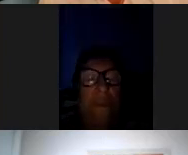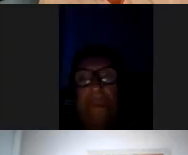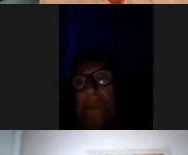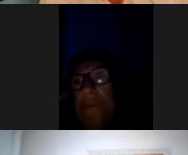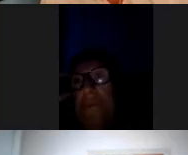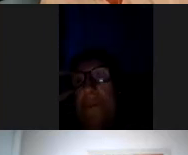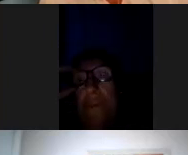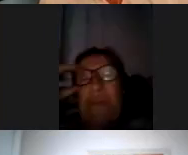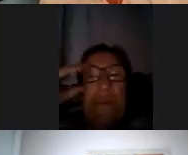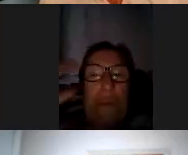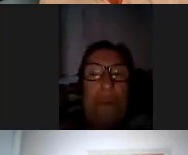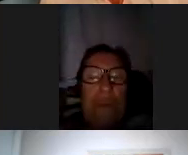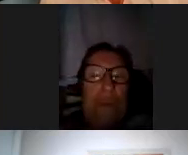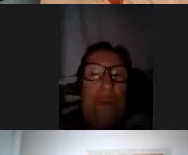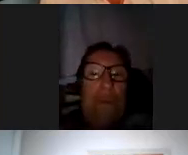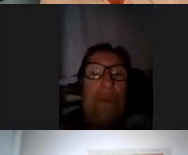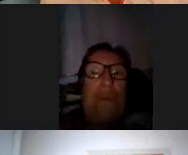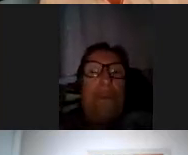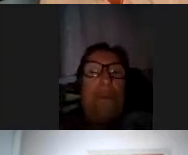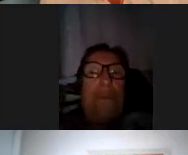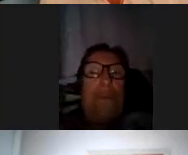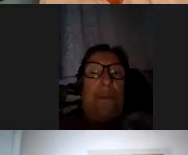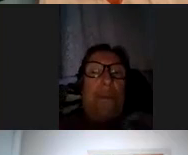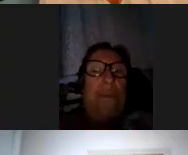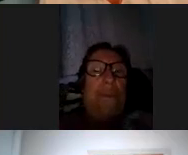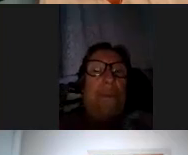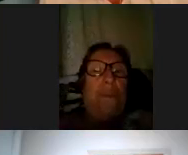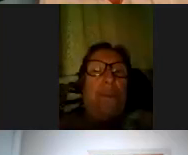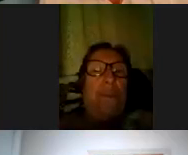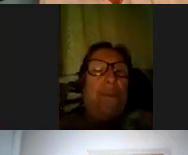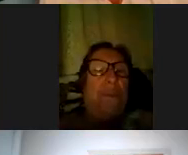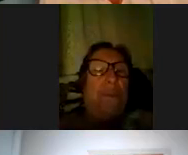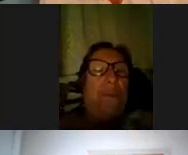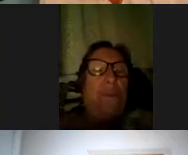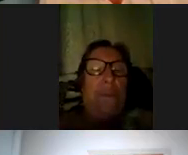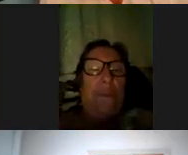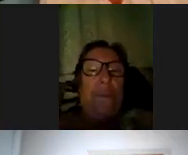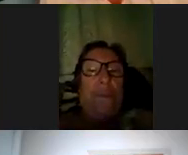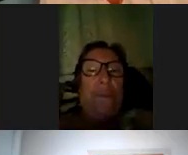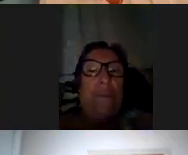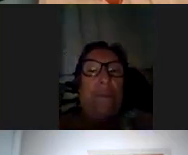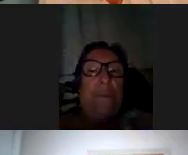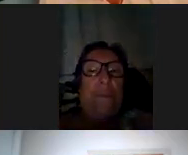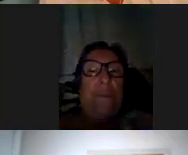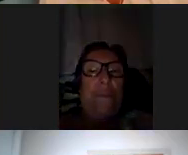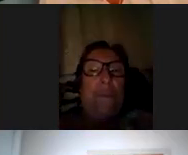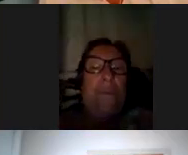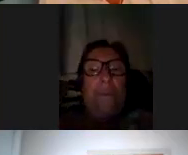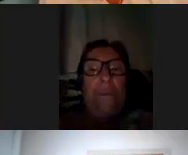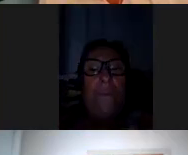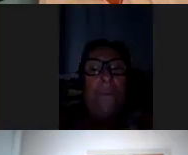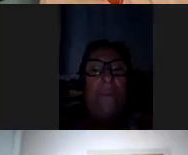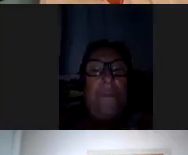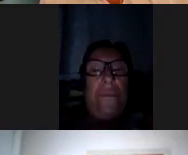na primeira hora da vida do Felipe 1 para esse pai, enquanto a mãe estava num momento extremamente vulnerável, ela estava